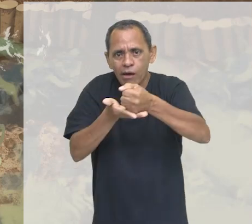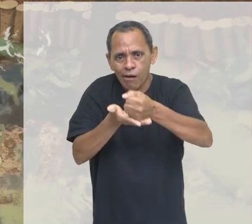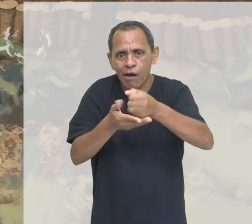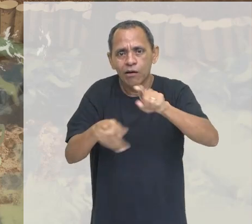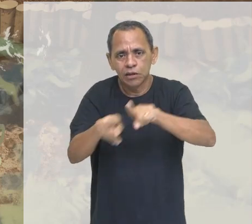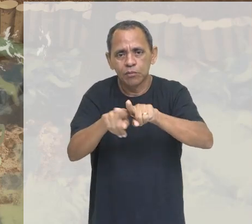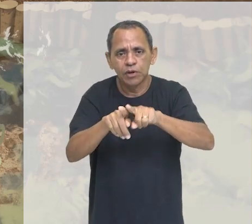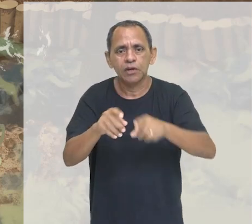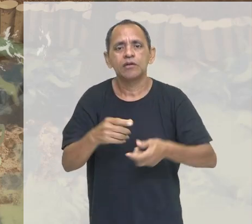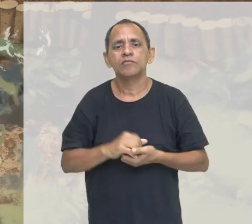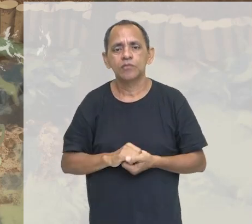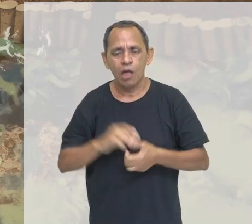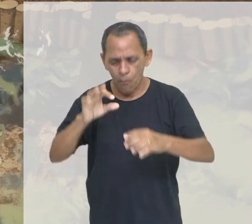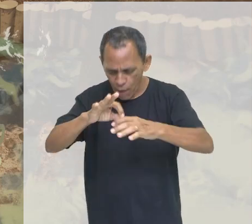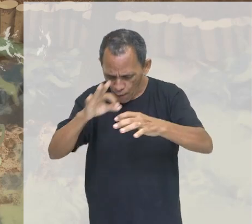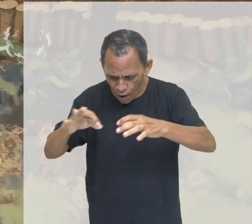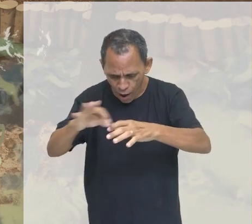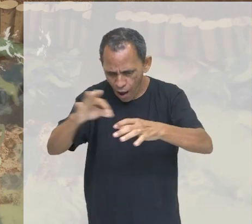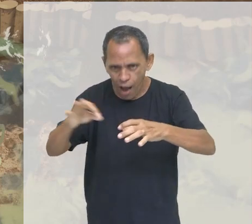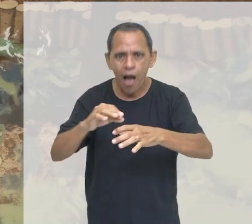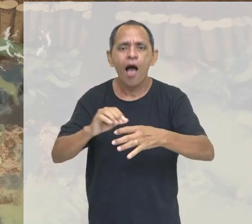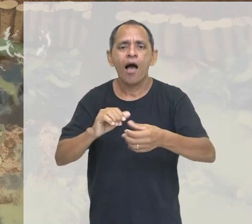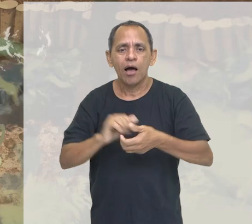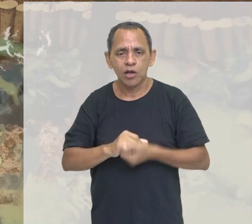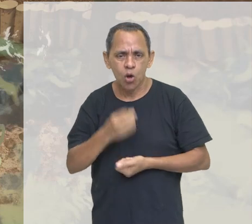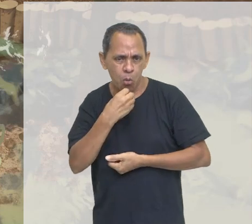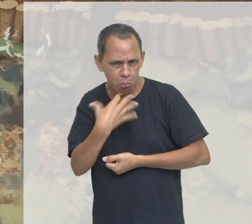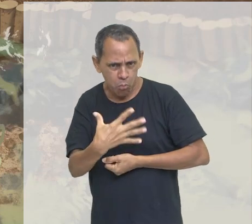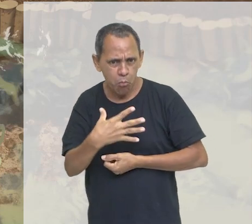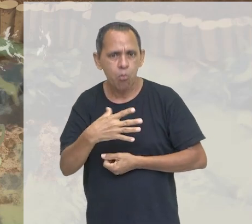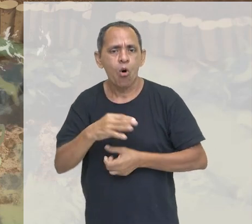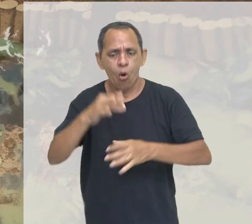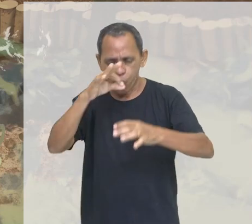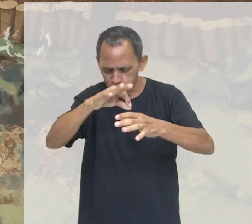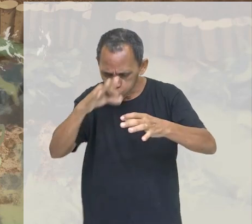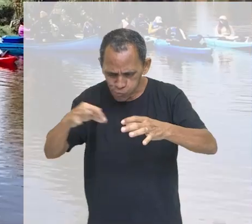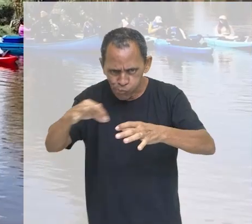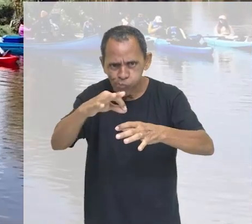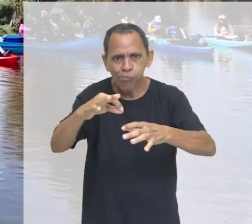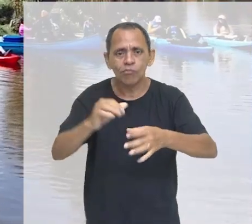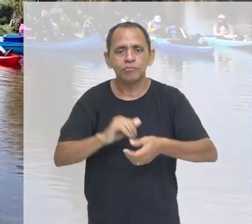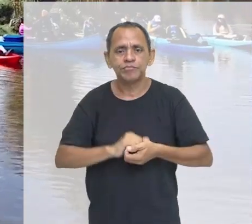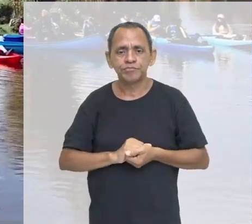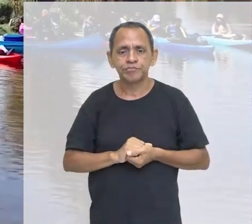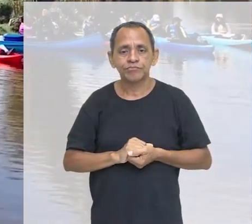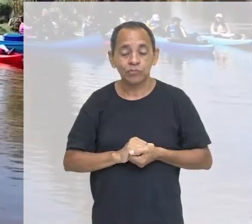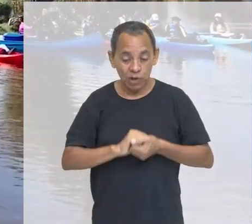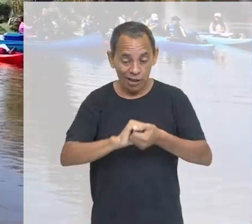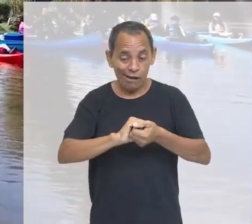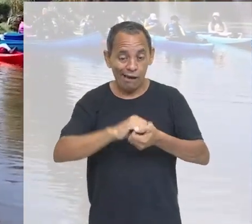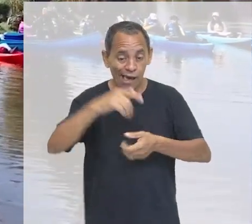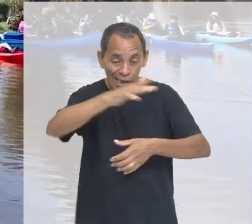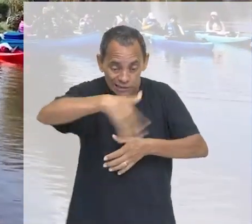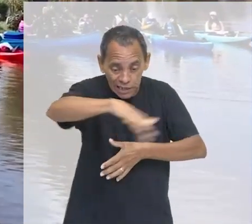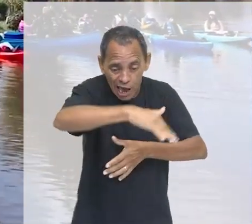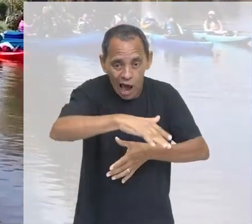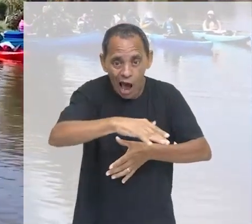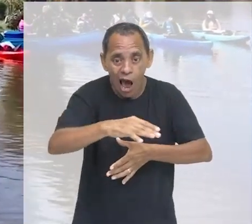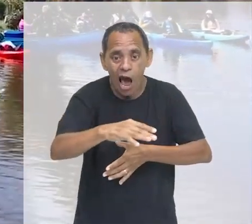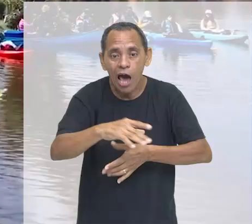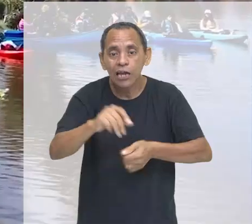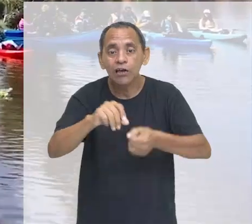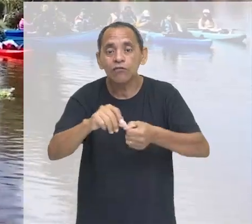fica altamente fértil, dá também uma alta produtividade desse cultivo. A terra, ela fica